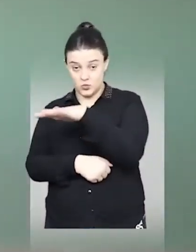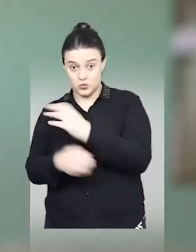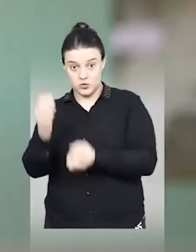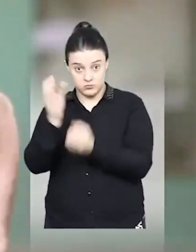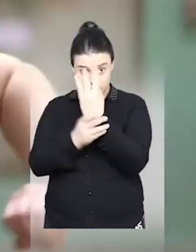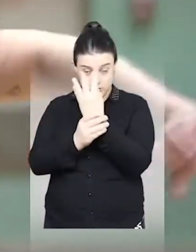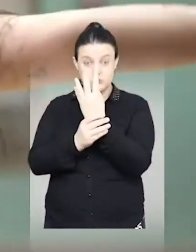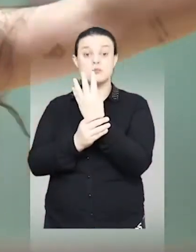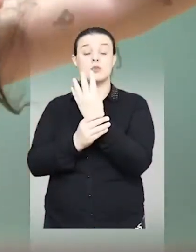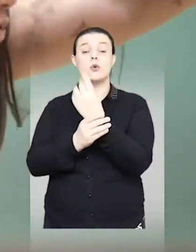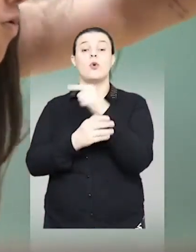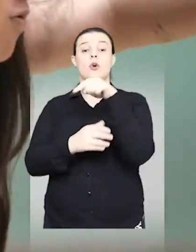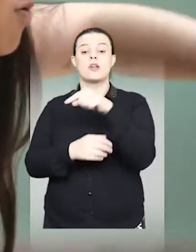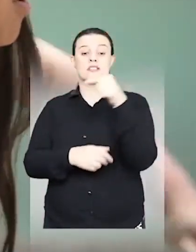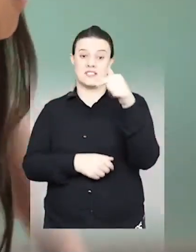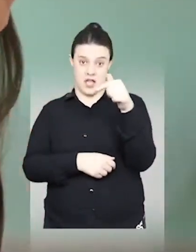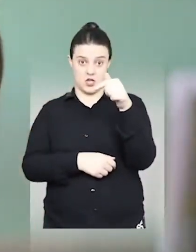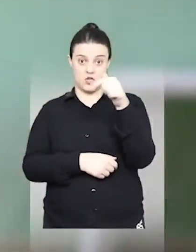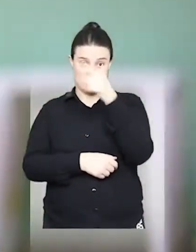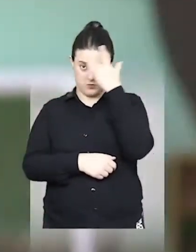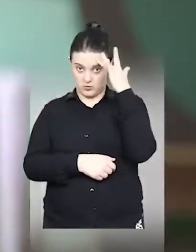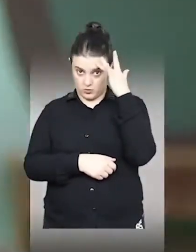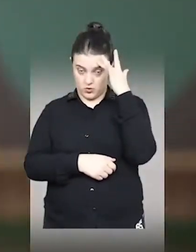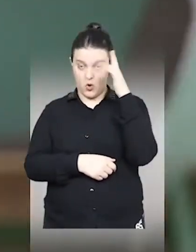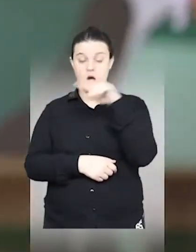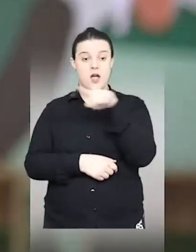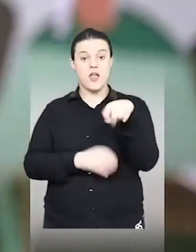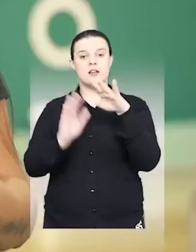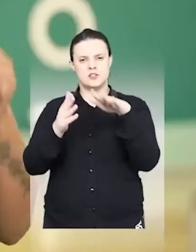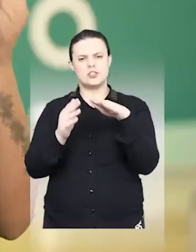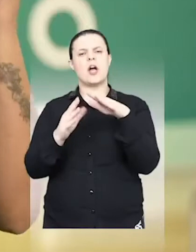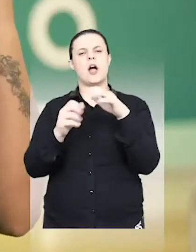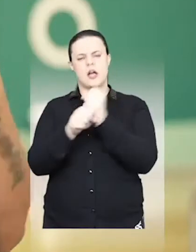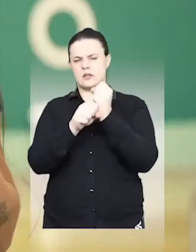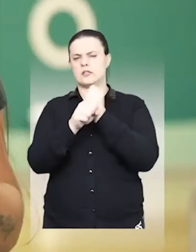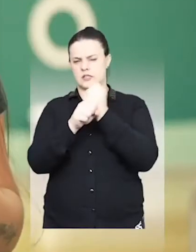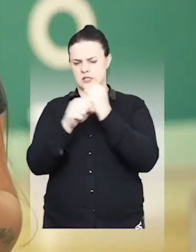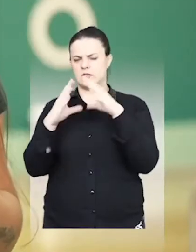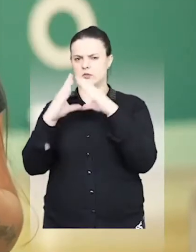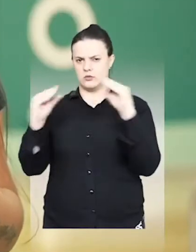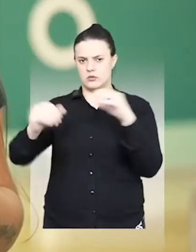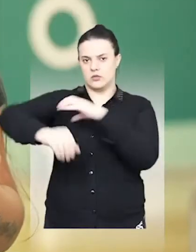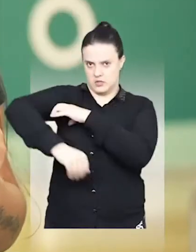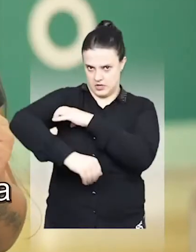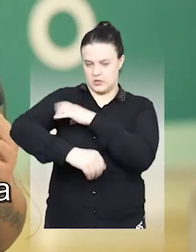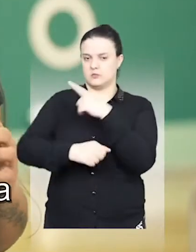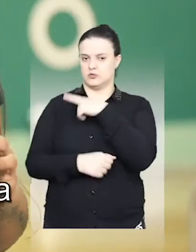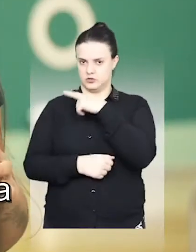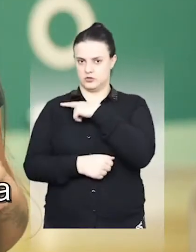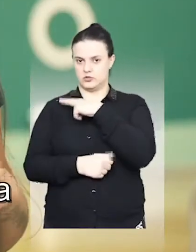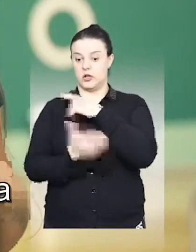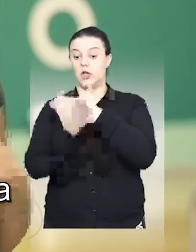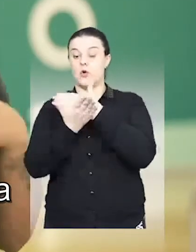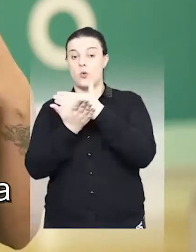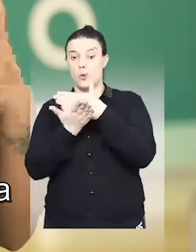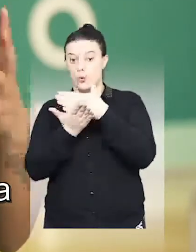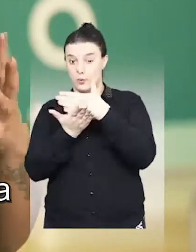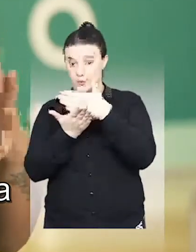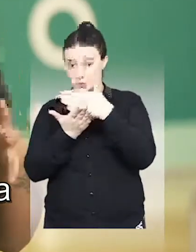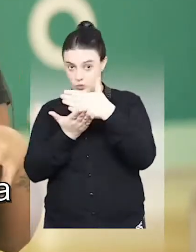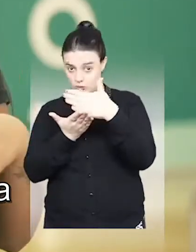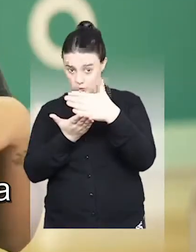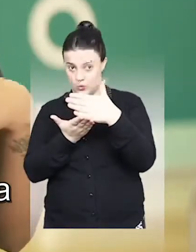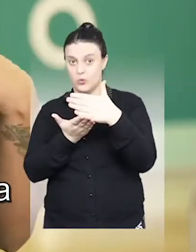fundaram o Ronins, eram 7 atletas, eles já vêm do rugby há muito tempo. Então,